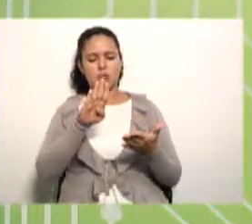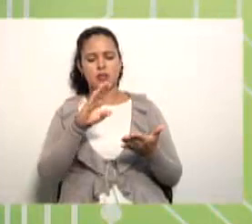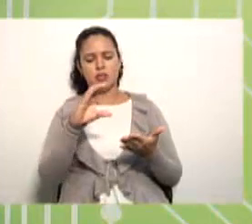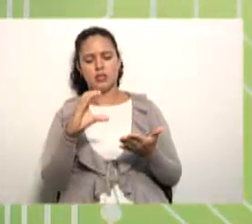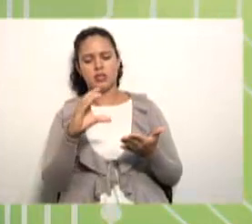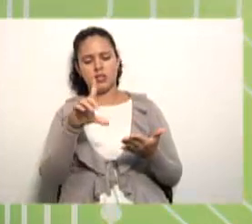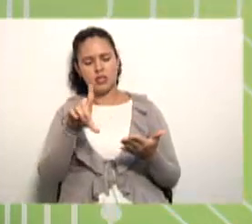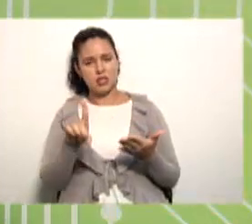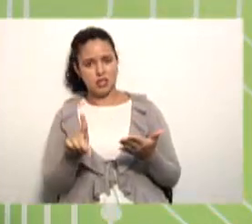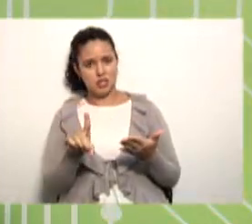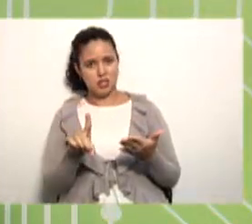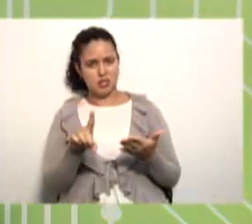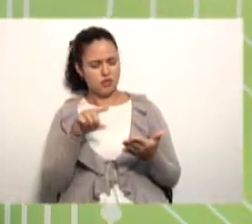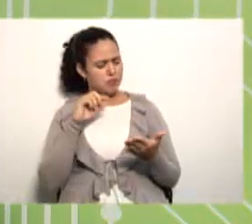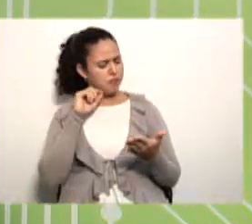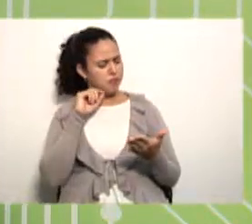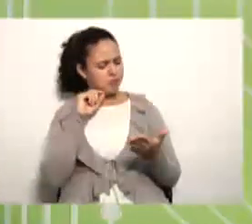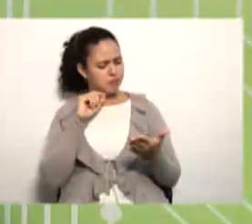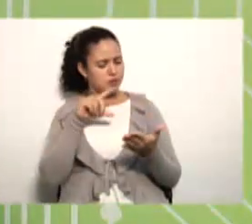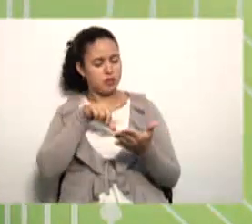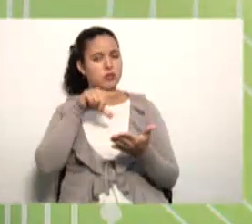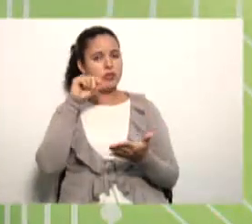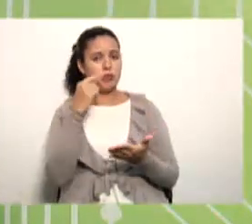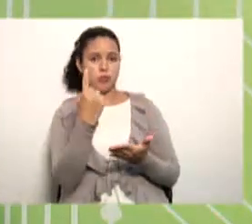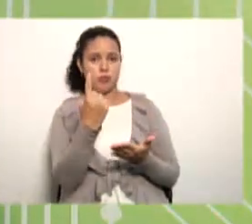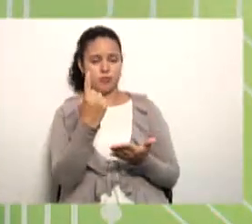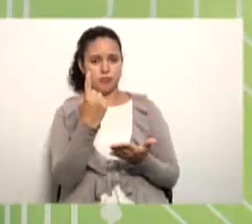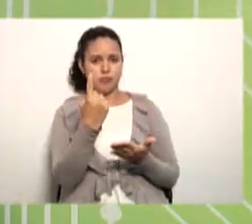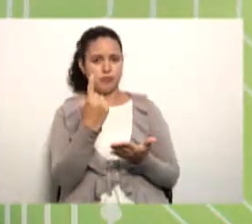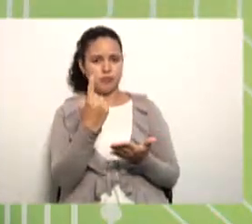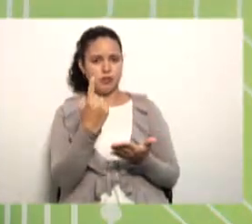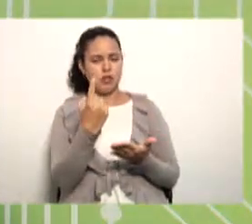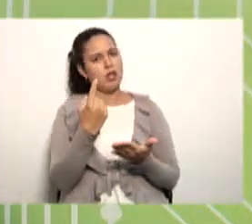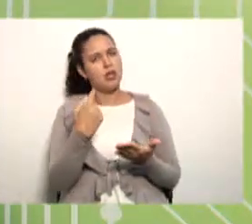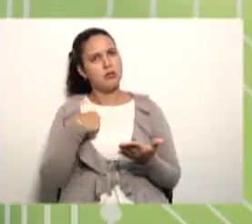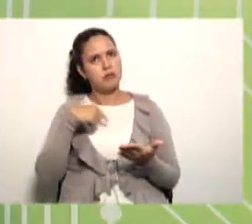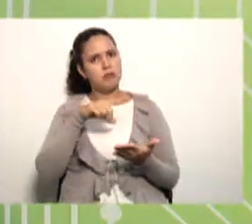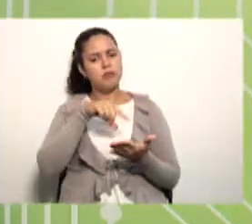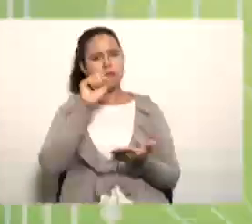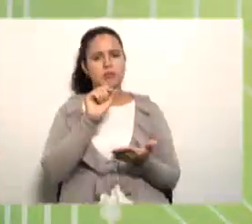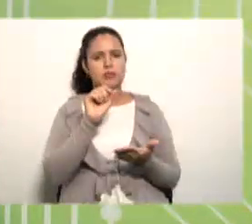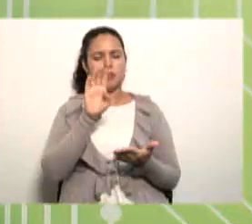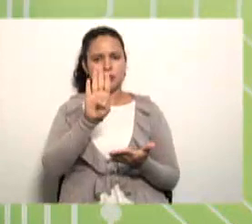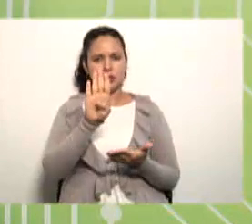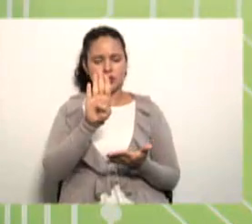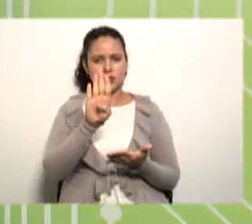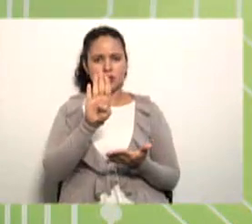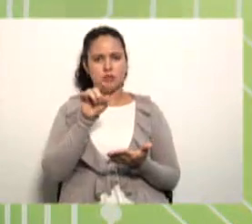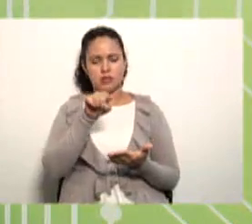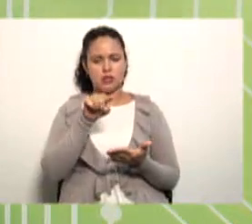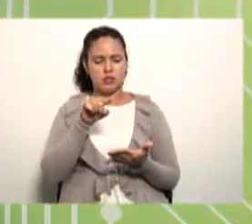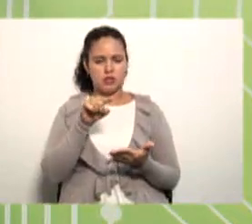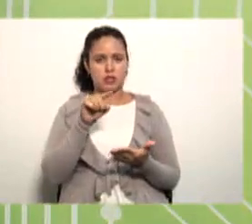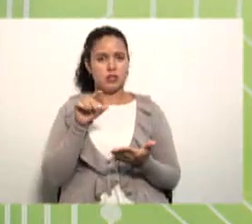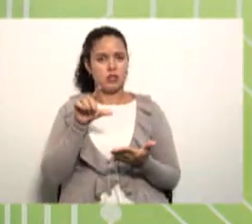Quando você escolhe uma decisão, você escolhe marcar a letra B, você está abrindo mão